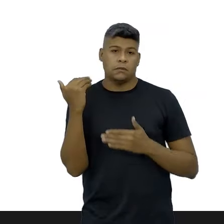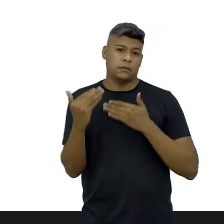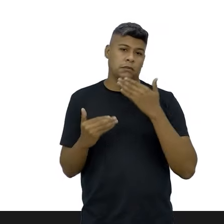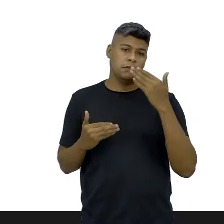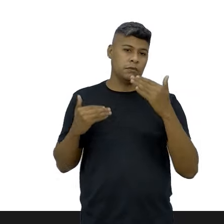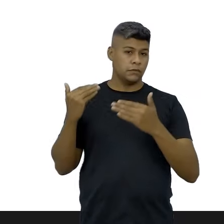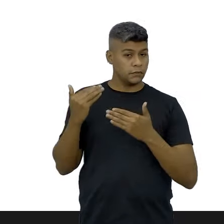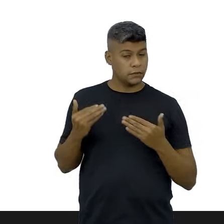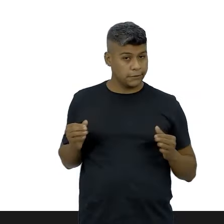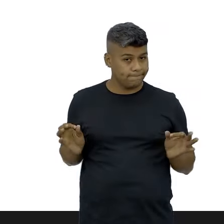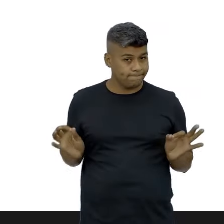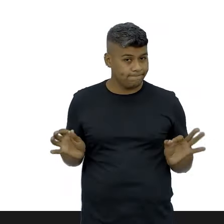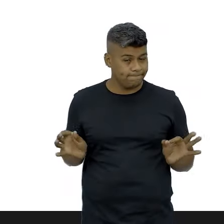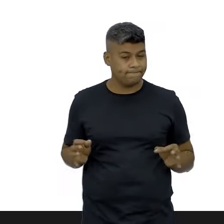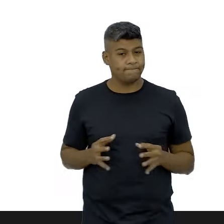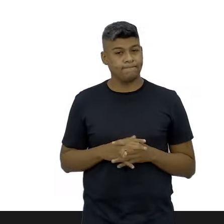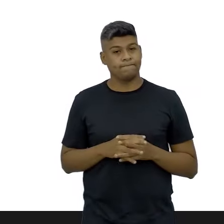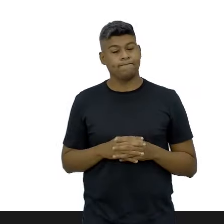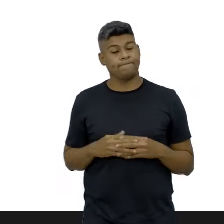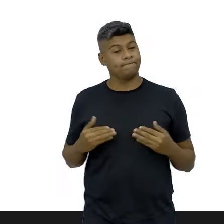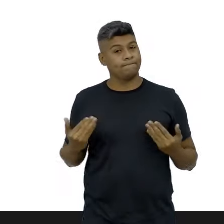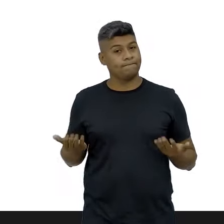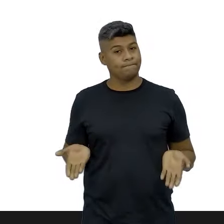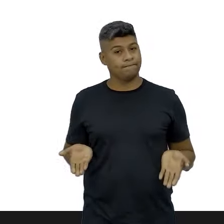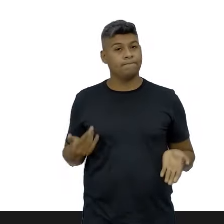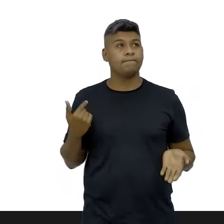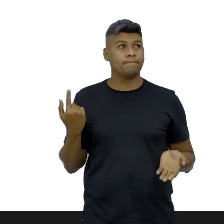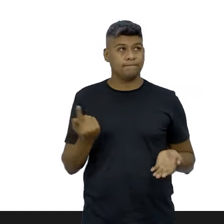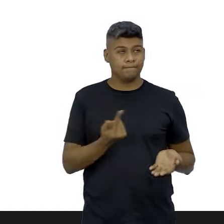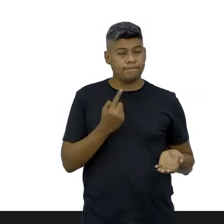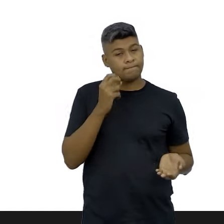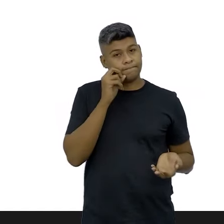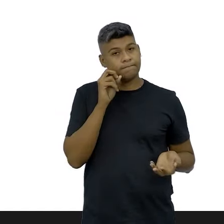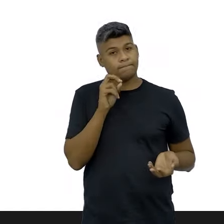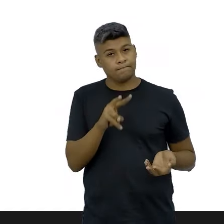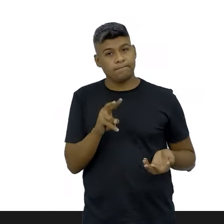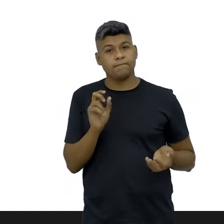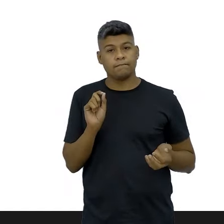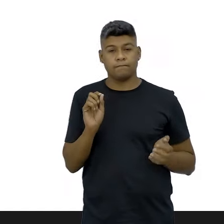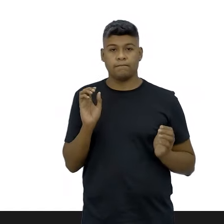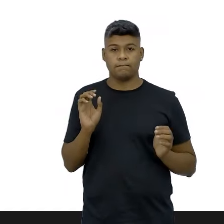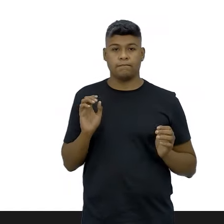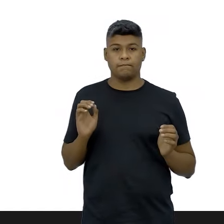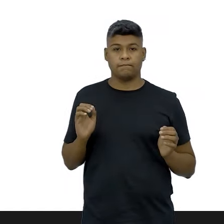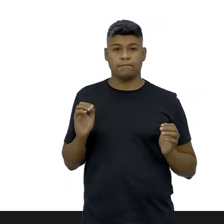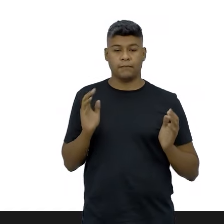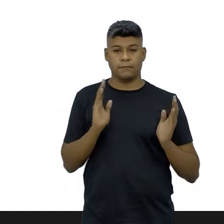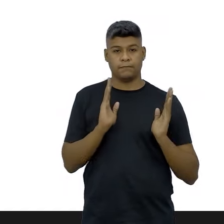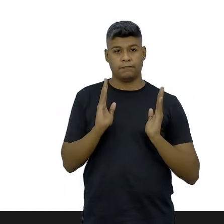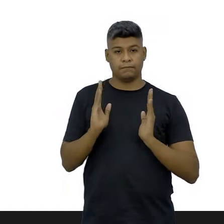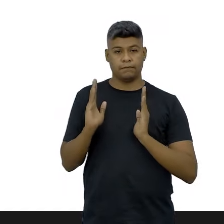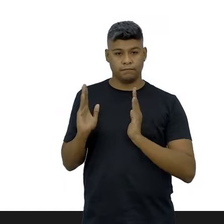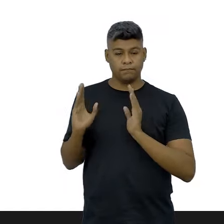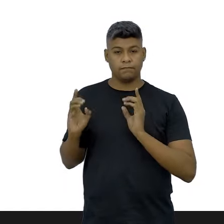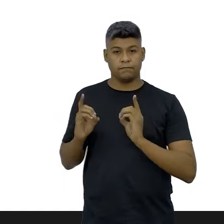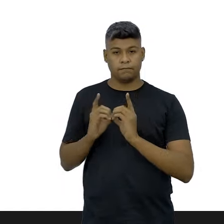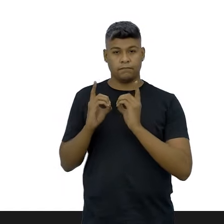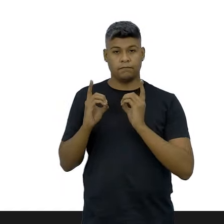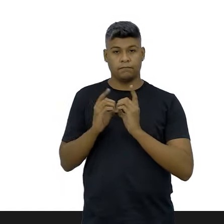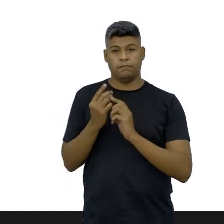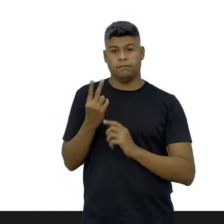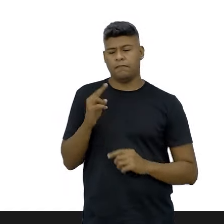desenvolvidas, não é mesmo? E então, é por isso que nós vemos nessa sequência didática de número 2,